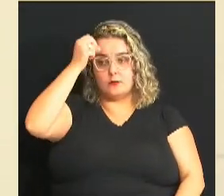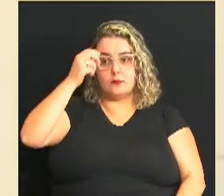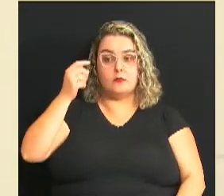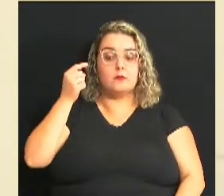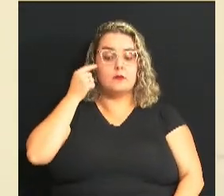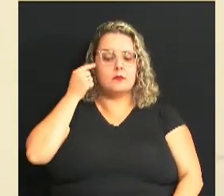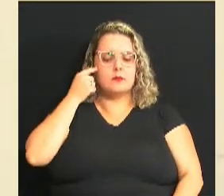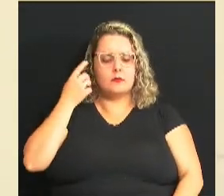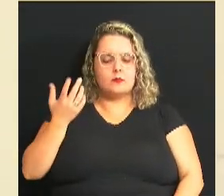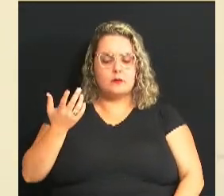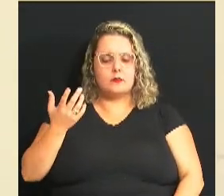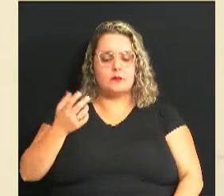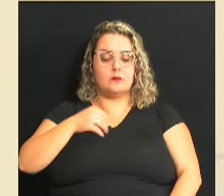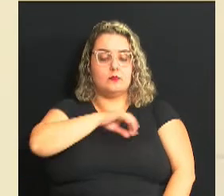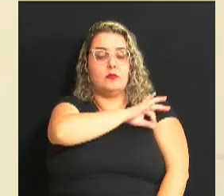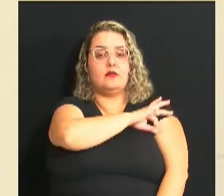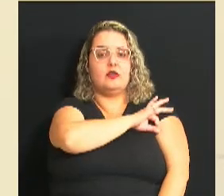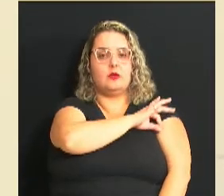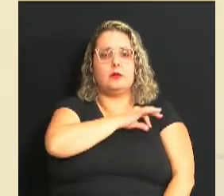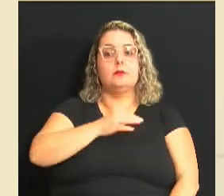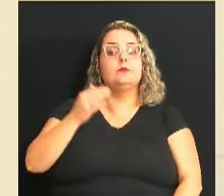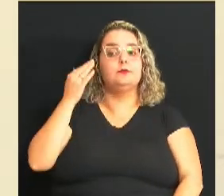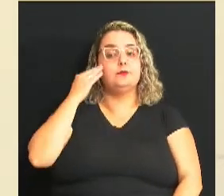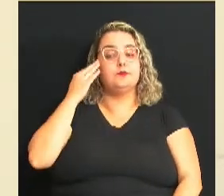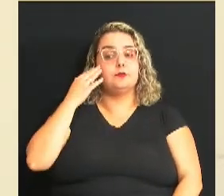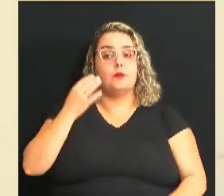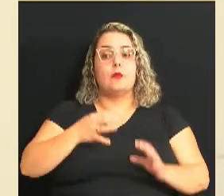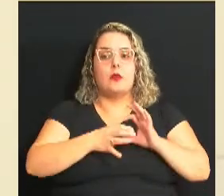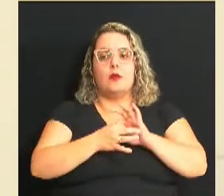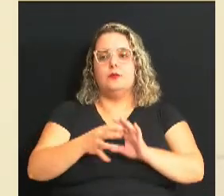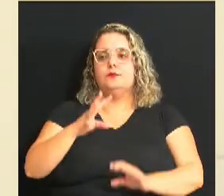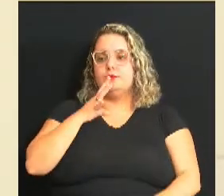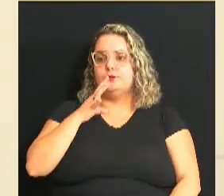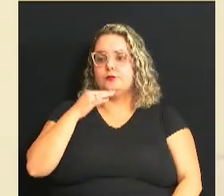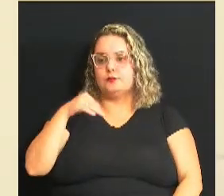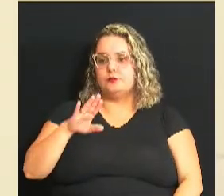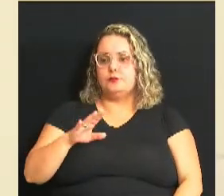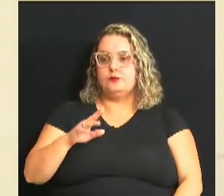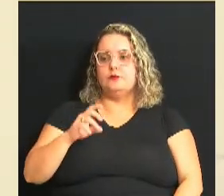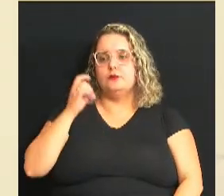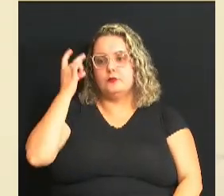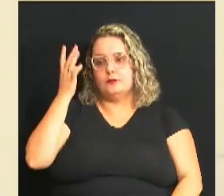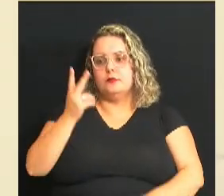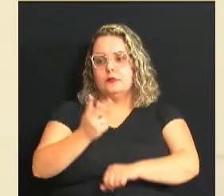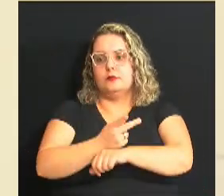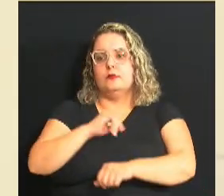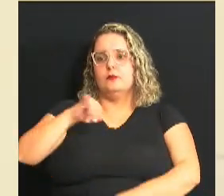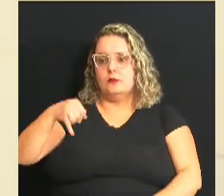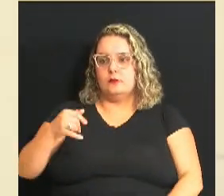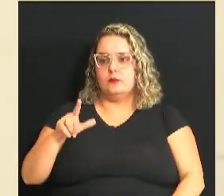cadeia produtiva, né? Então, quem quiser conhecer um pouco mais, é fácil buscar na internet,